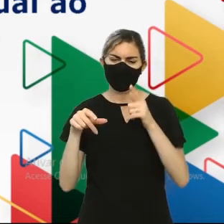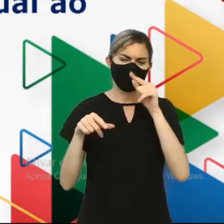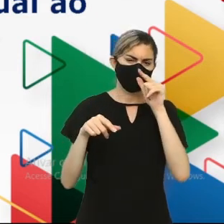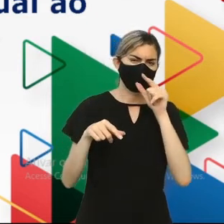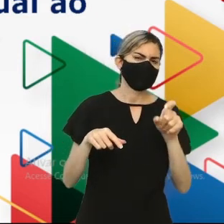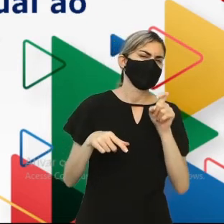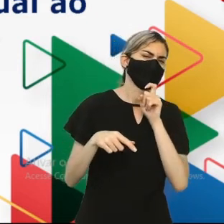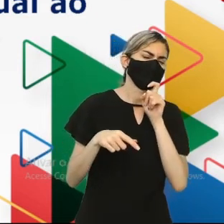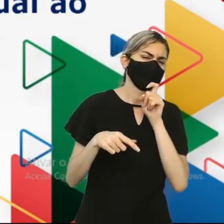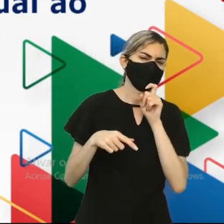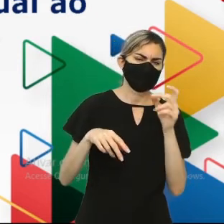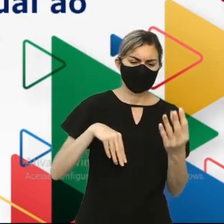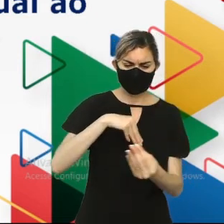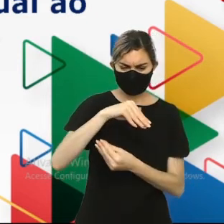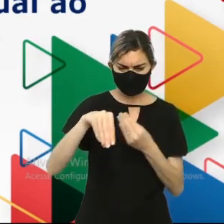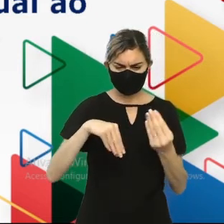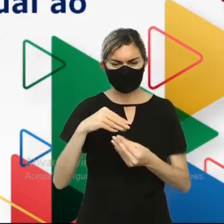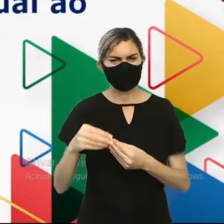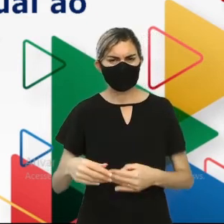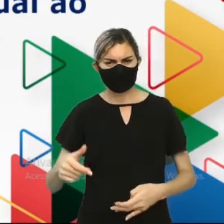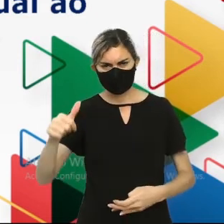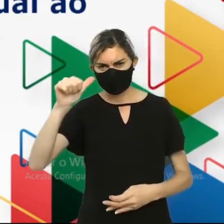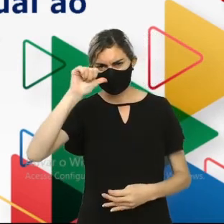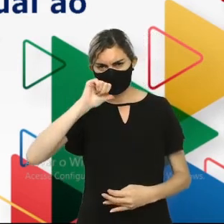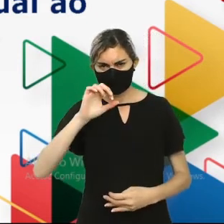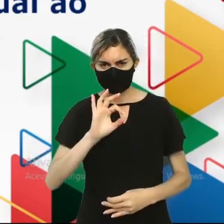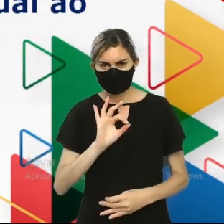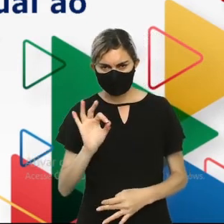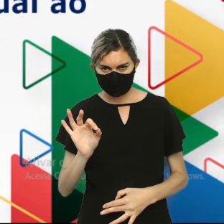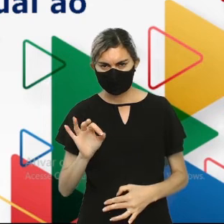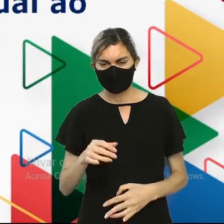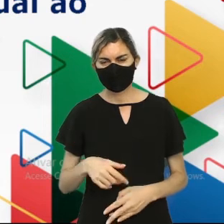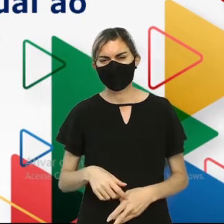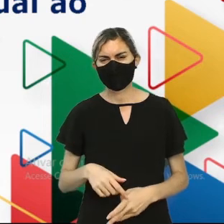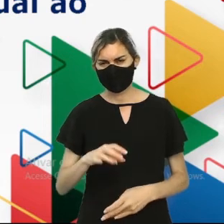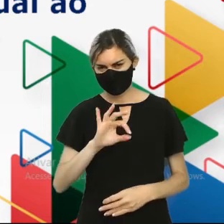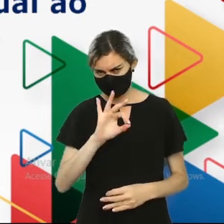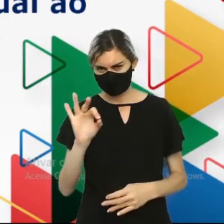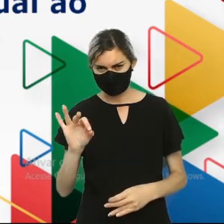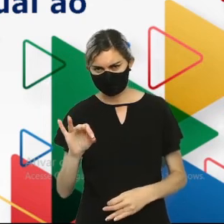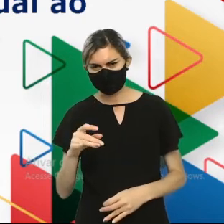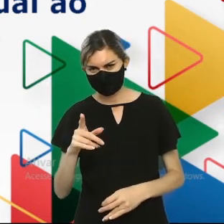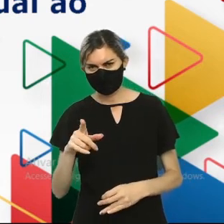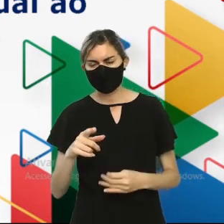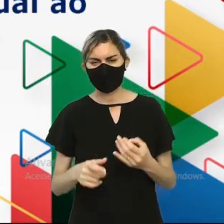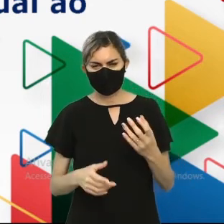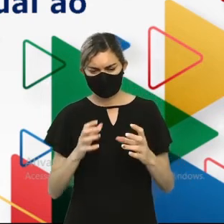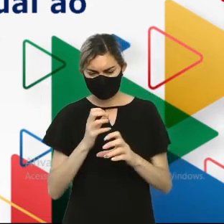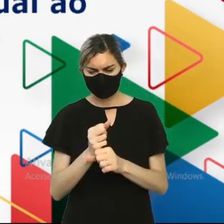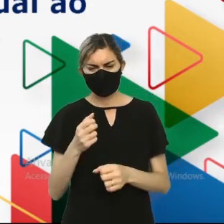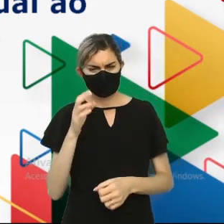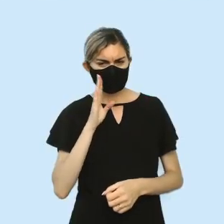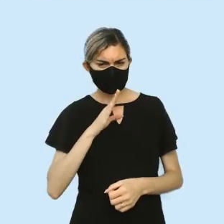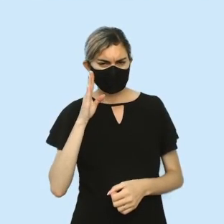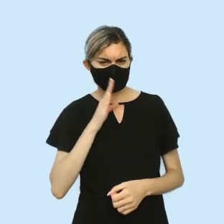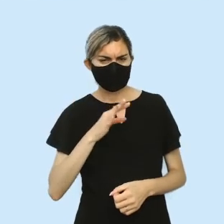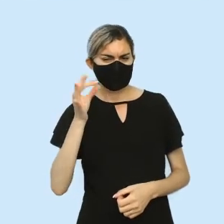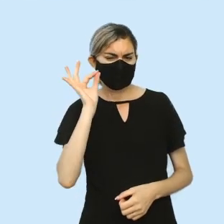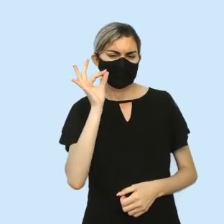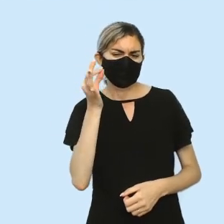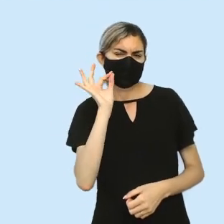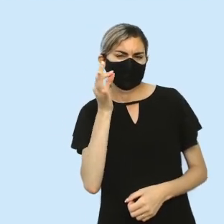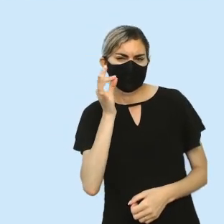água gelada. Vê que bebida legal! Olha, Hugo, essa bebida é legal. É